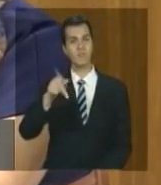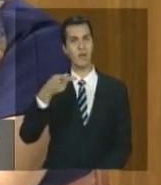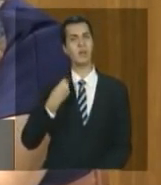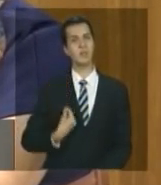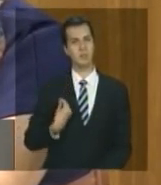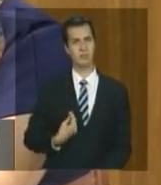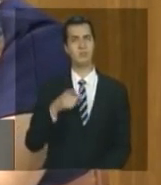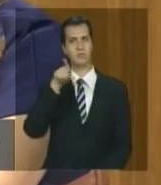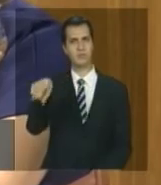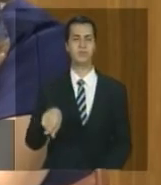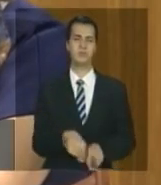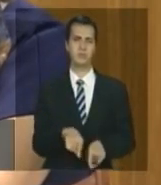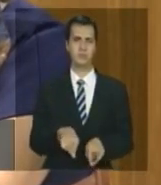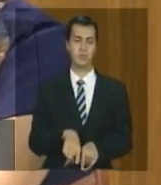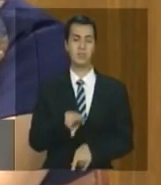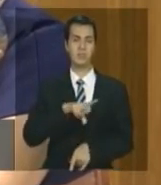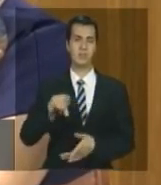deverão ser assinados